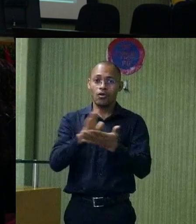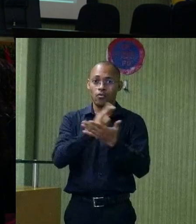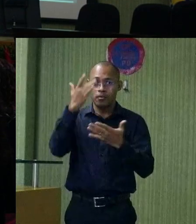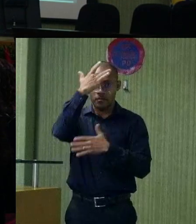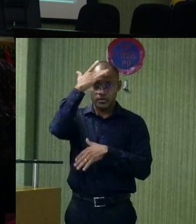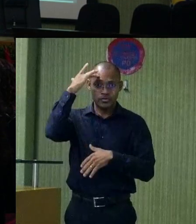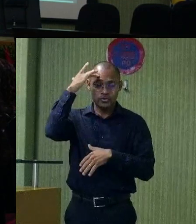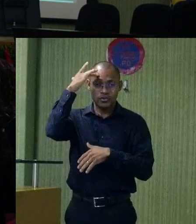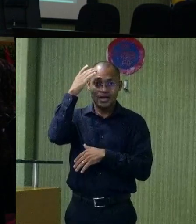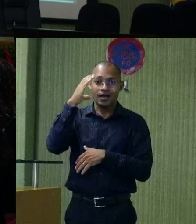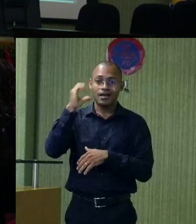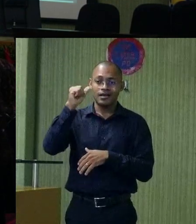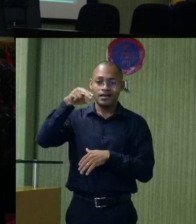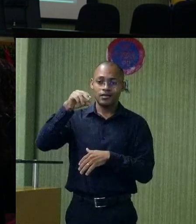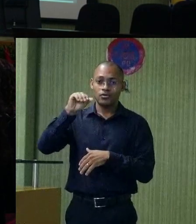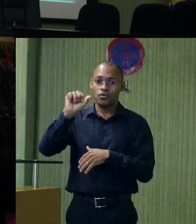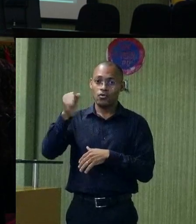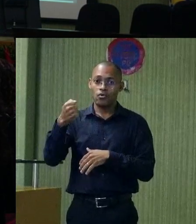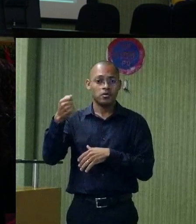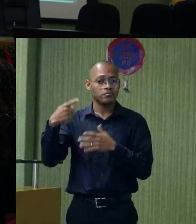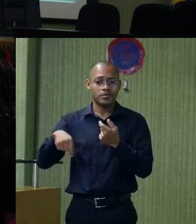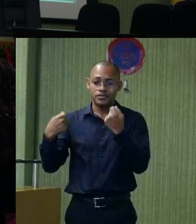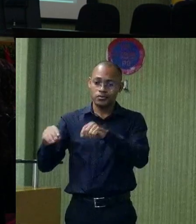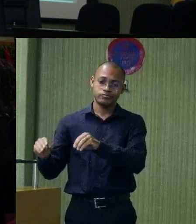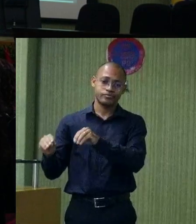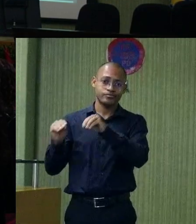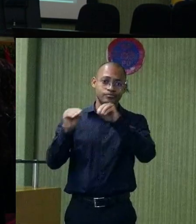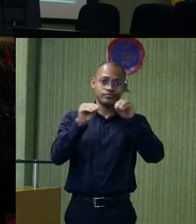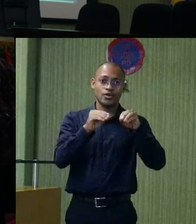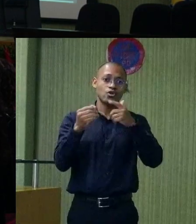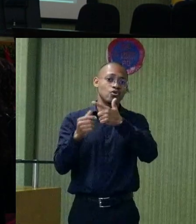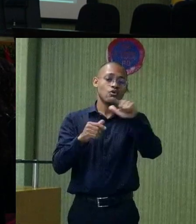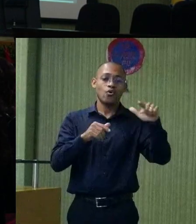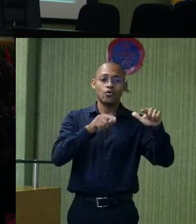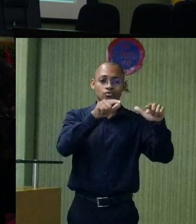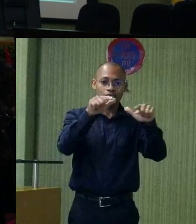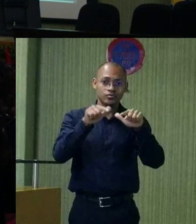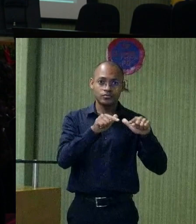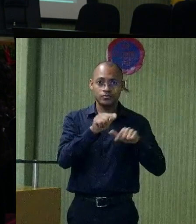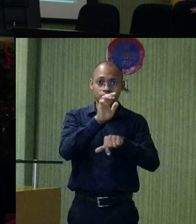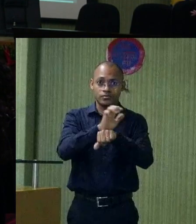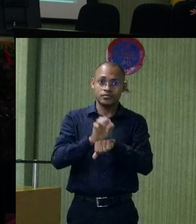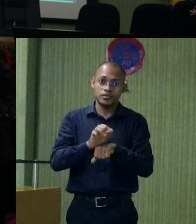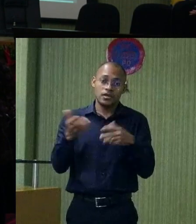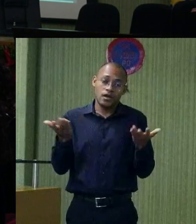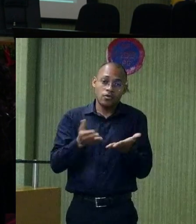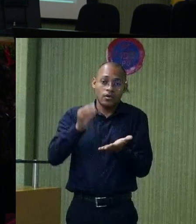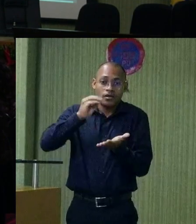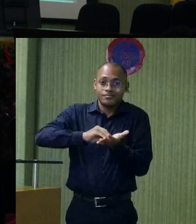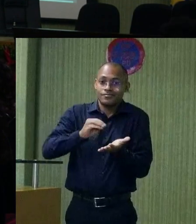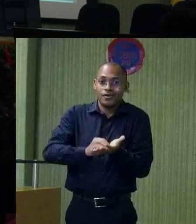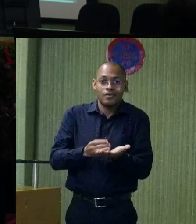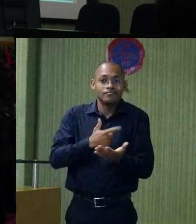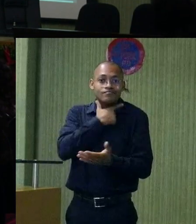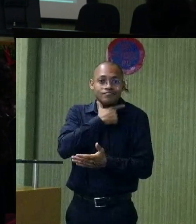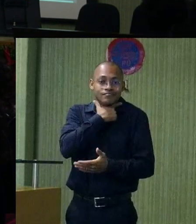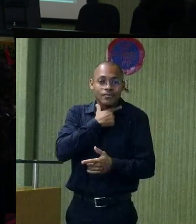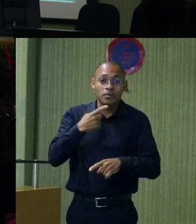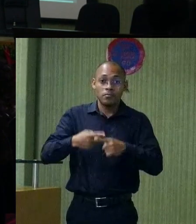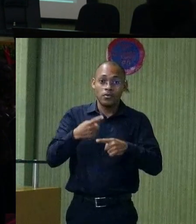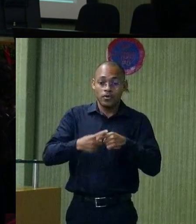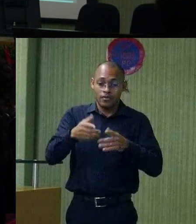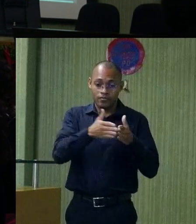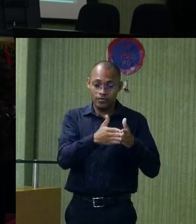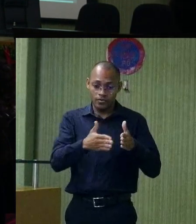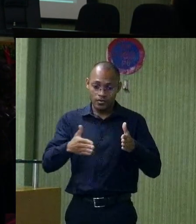outros municípios muitas pessoas foram morar em outras regiões do estado onde agora está faltando vaga porque foi durante o ano